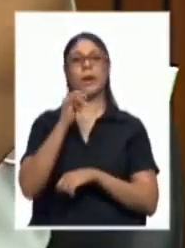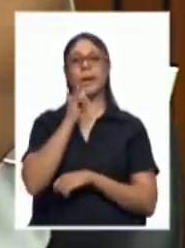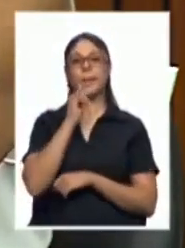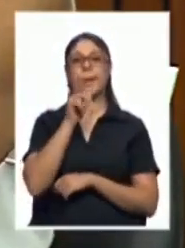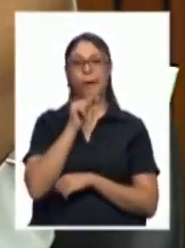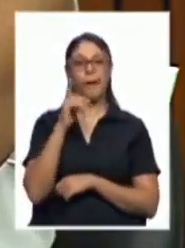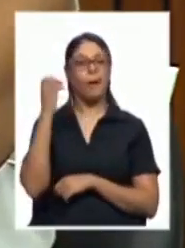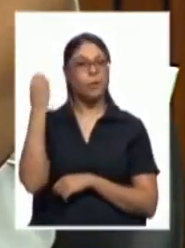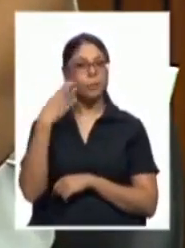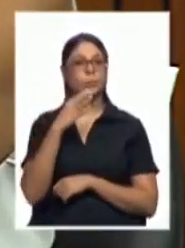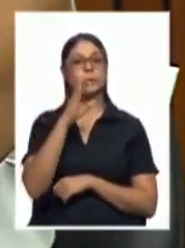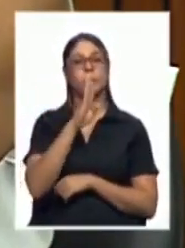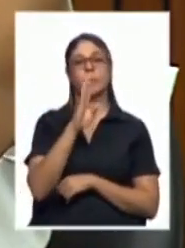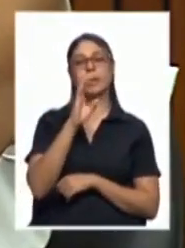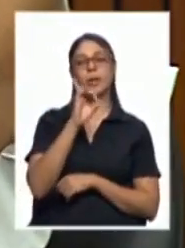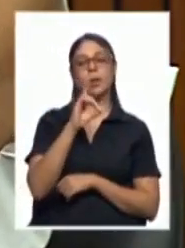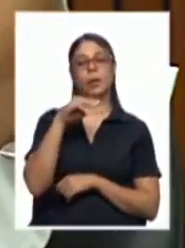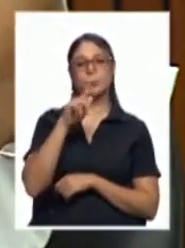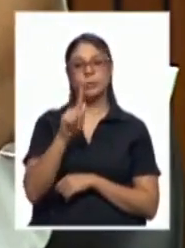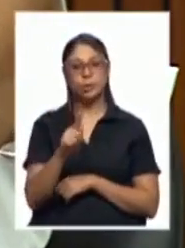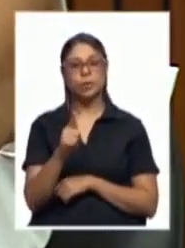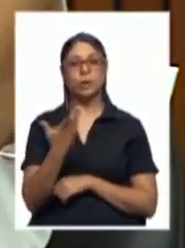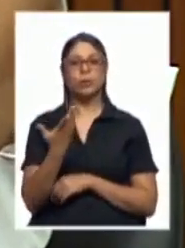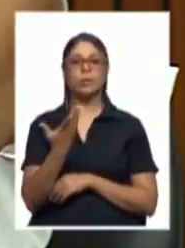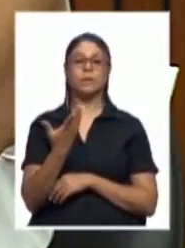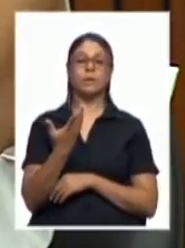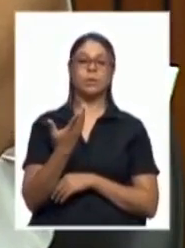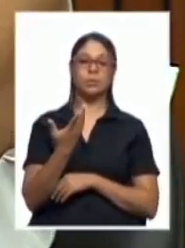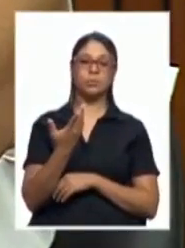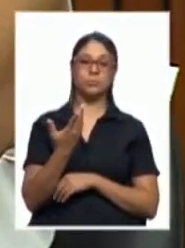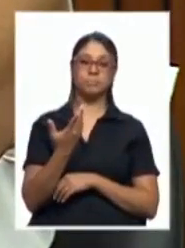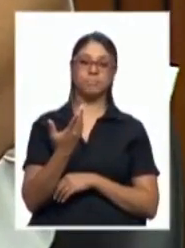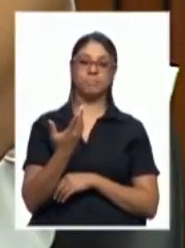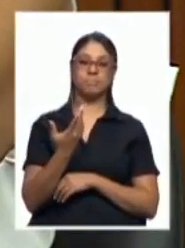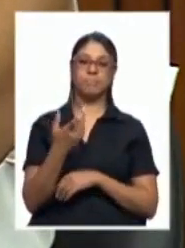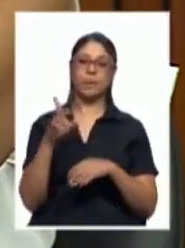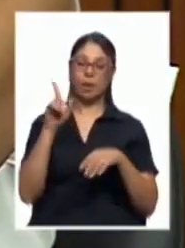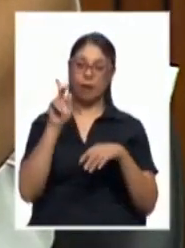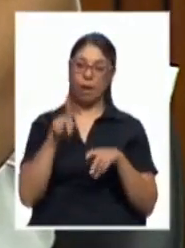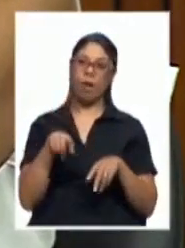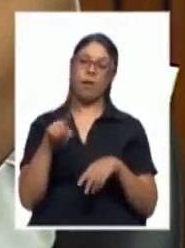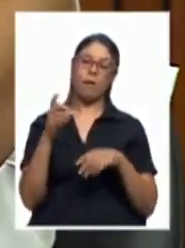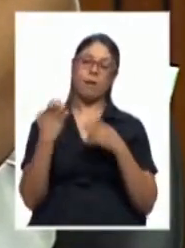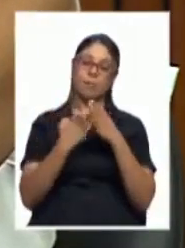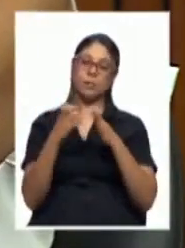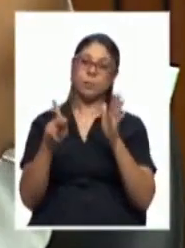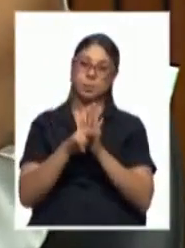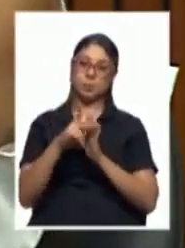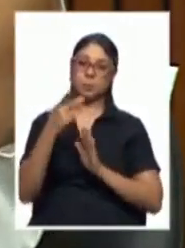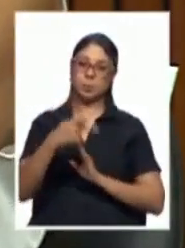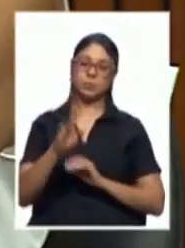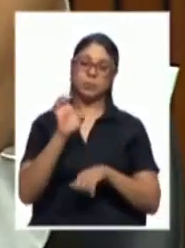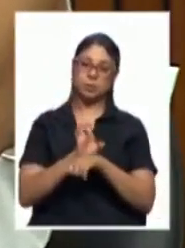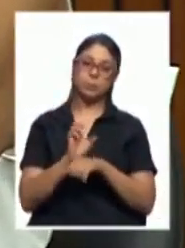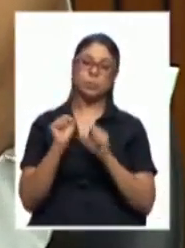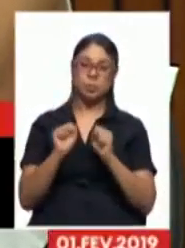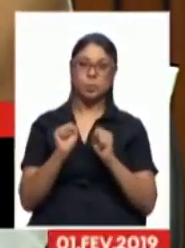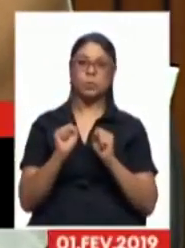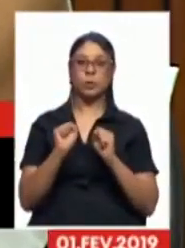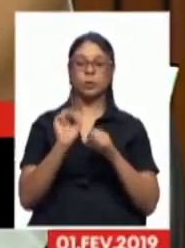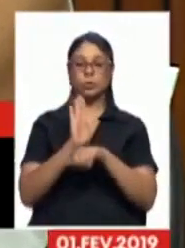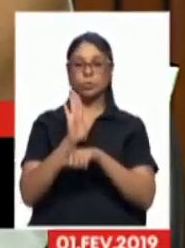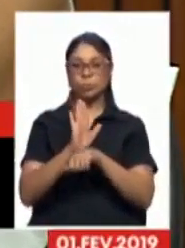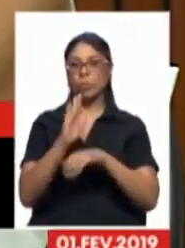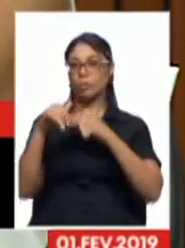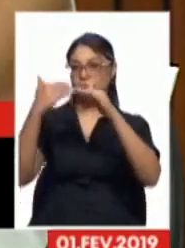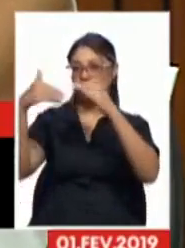Copasa, BDMG. Então, as nossas estatais, que poderiam ser utilizadas para induzir o desenvolvimento